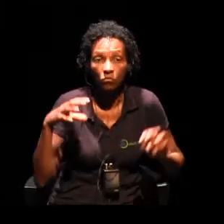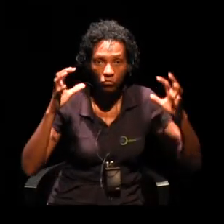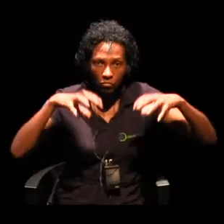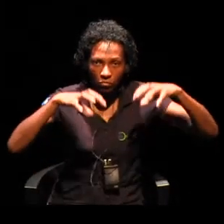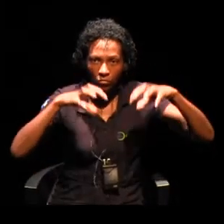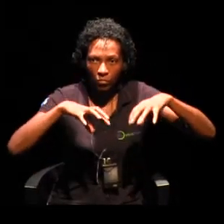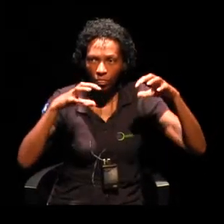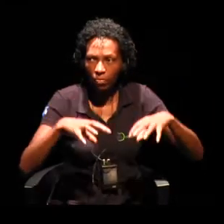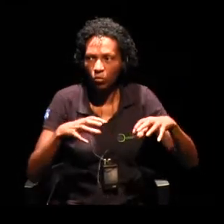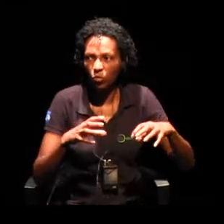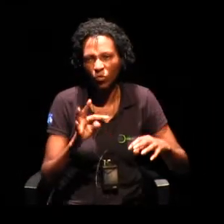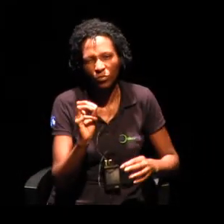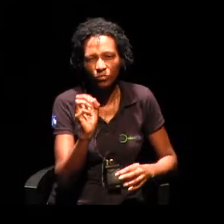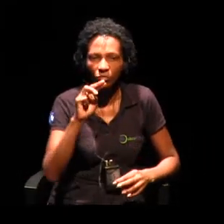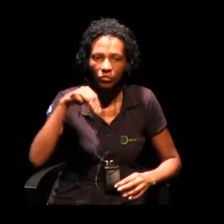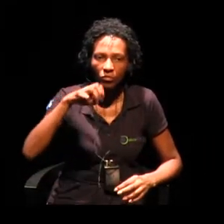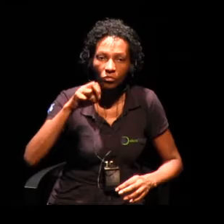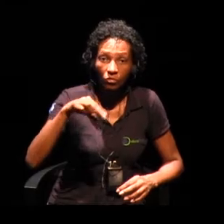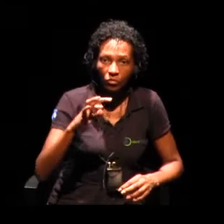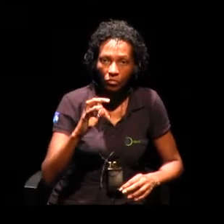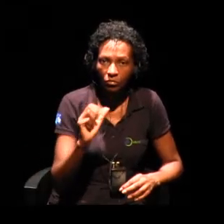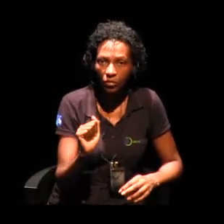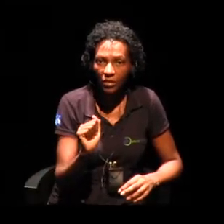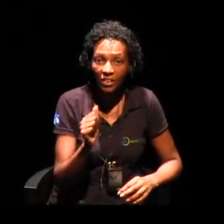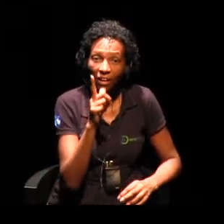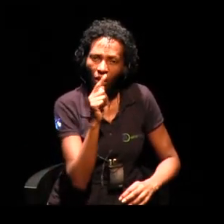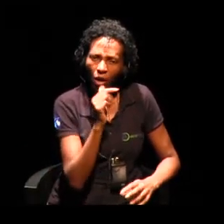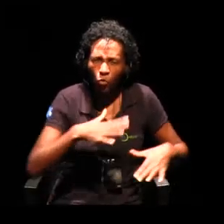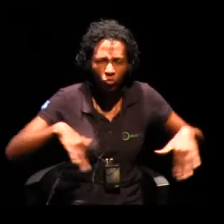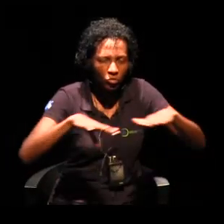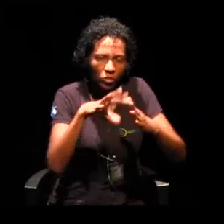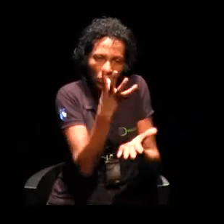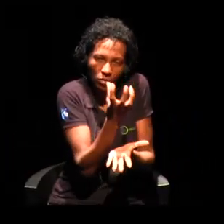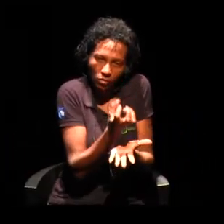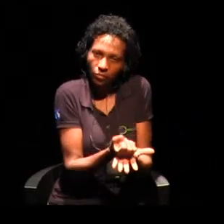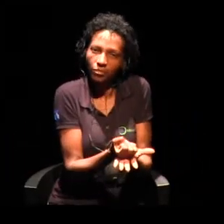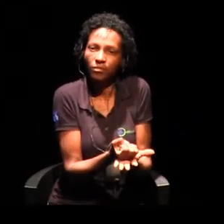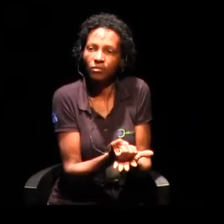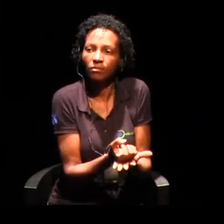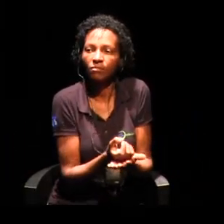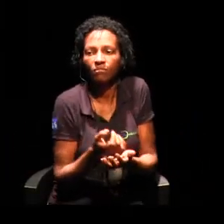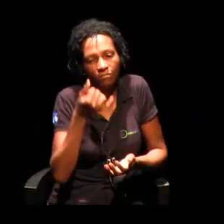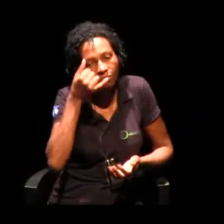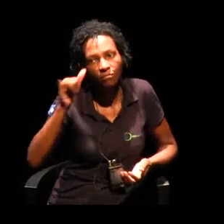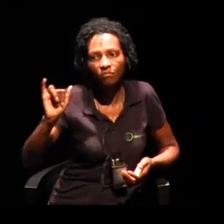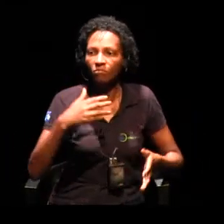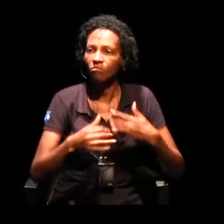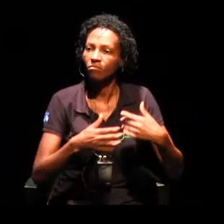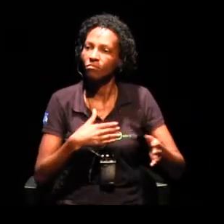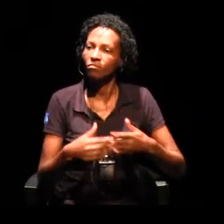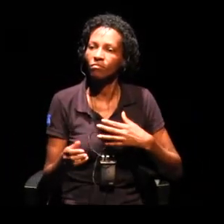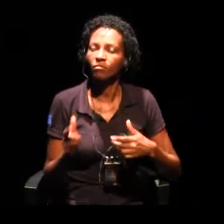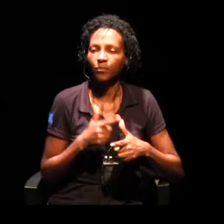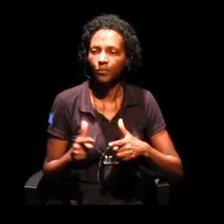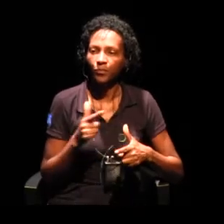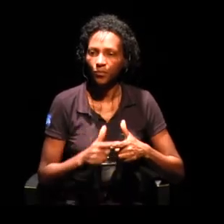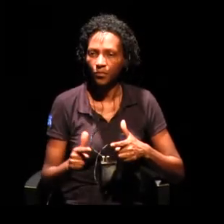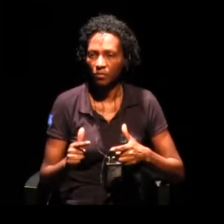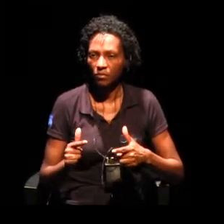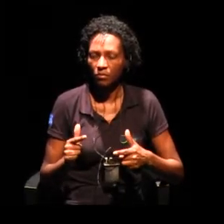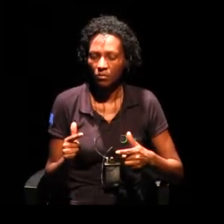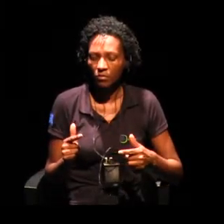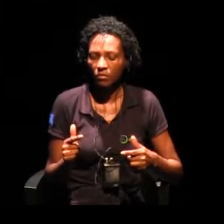no caso da ocorrência de chuvas ou de tormentas, essa água é toda absorvida e acaba